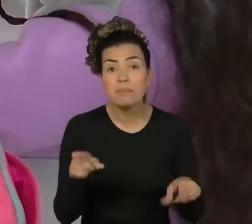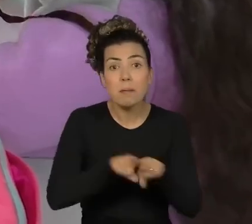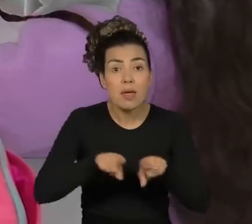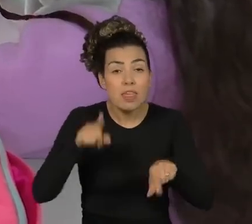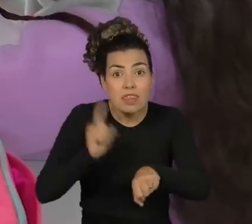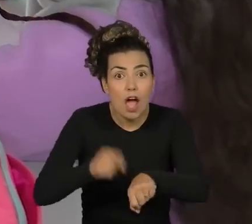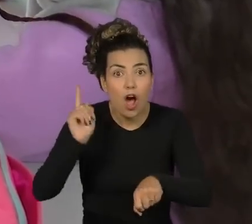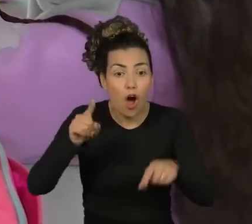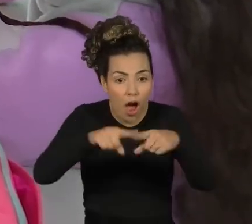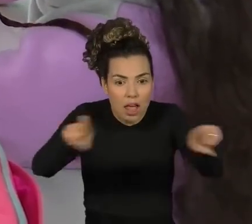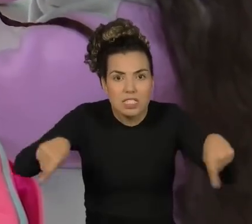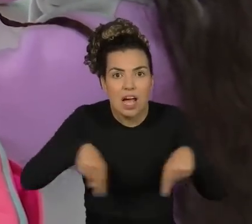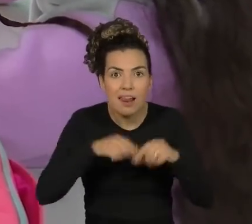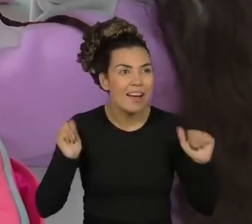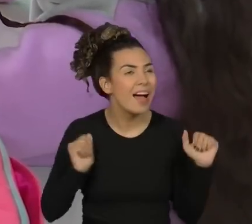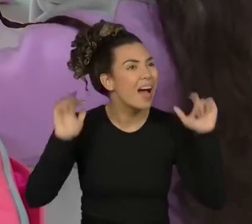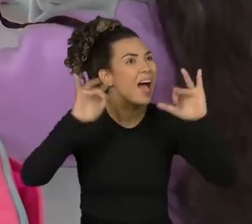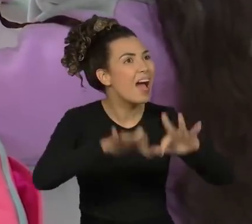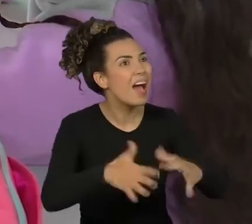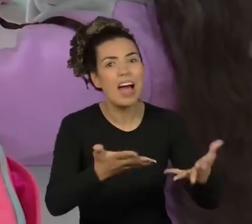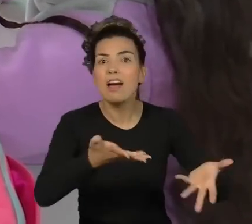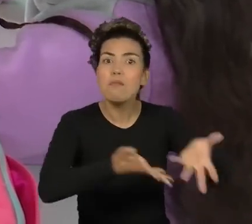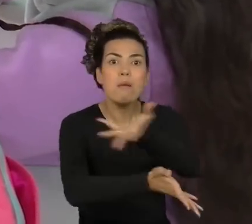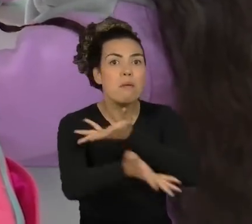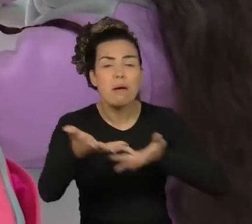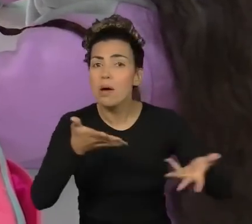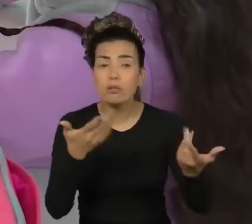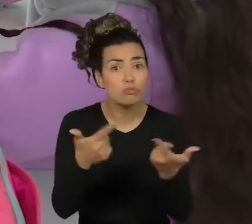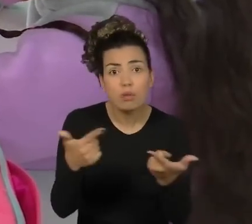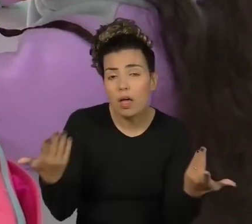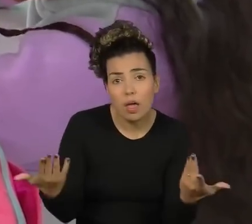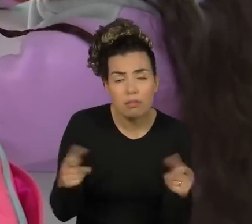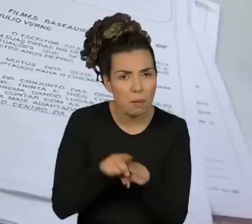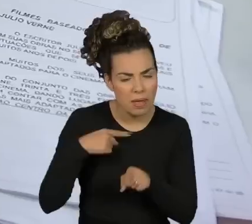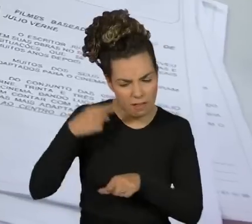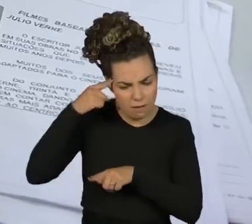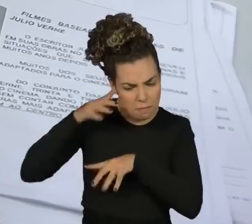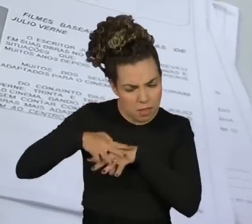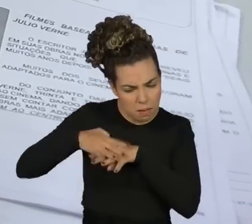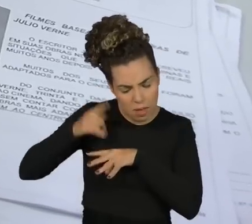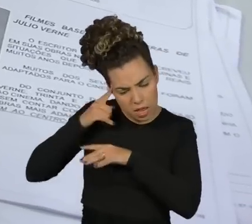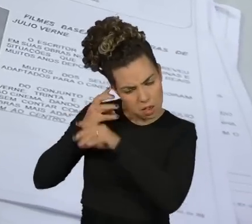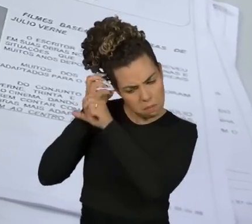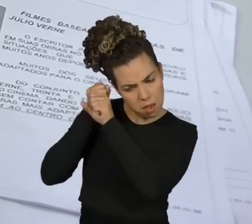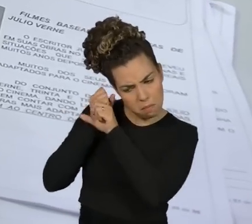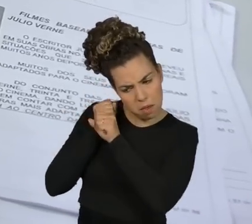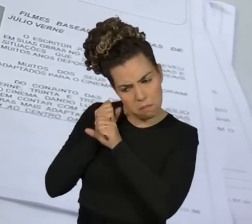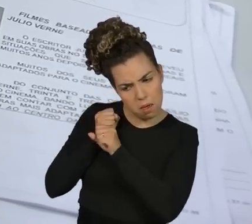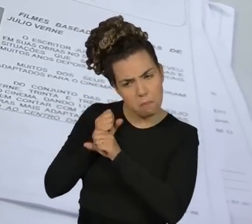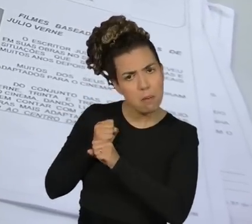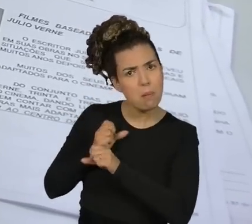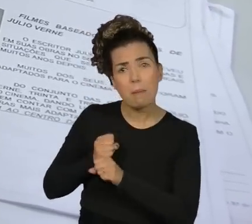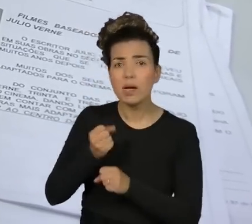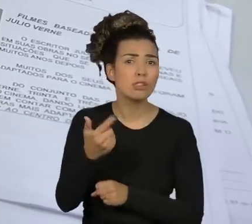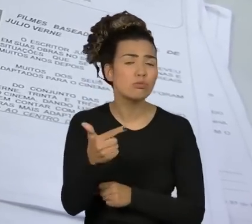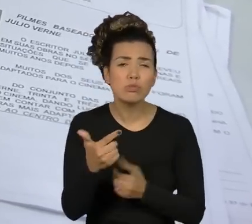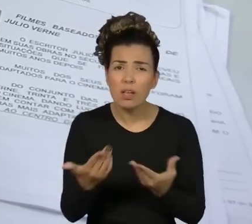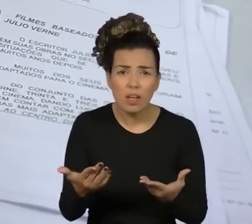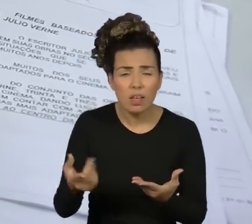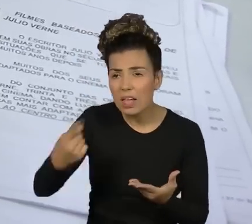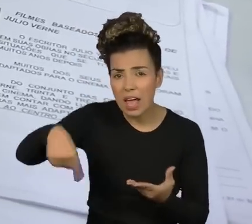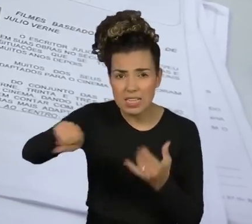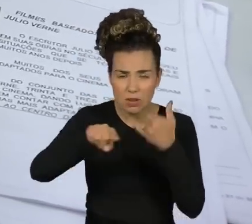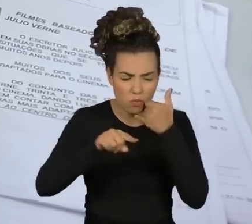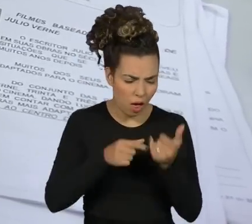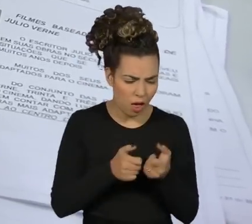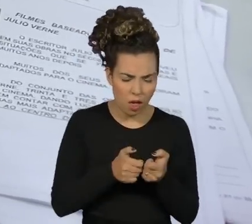eles, em vez de fazer a conta na cabeça, eles pegavam a coisa que eu esqueci o nome de fazer as